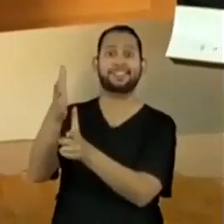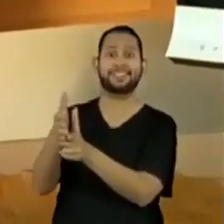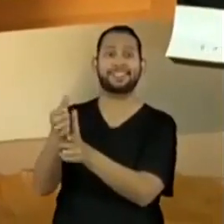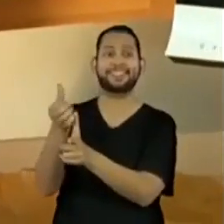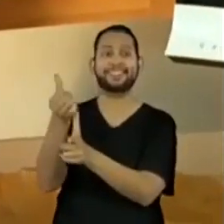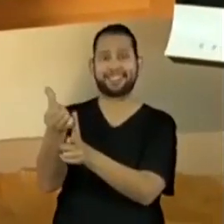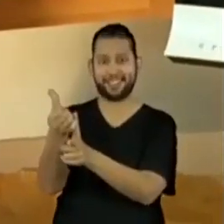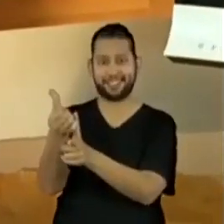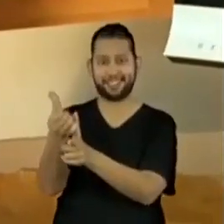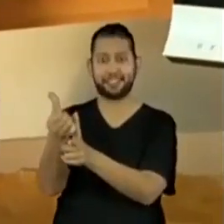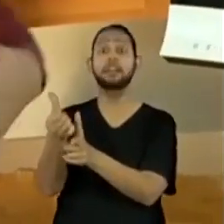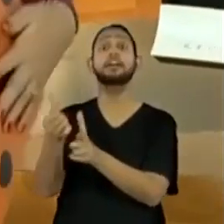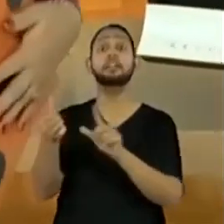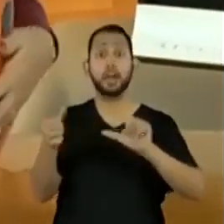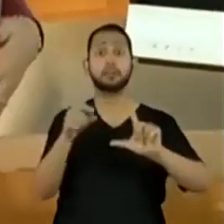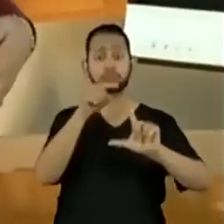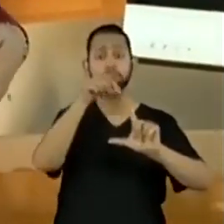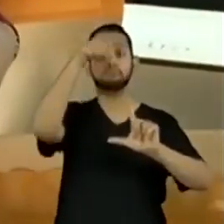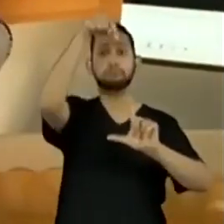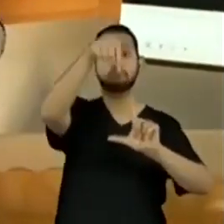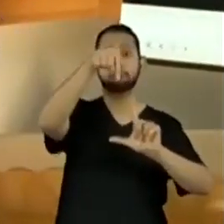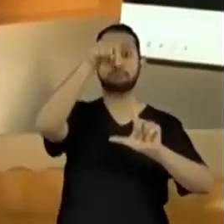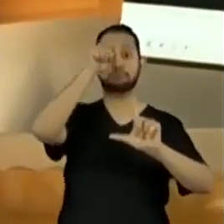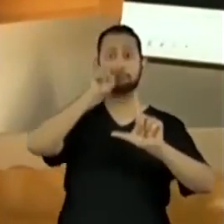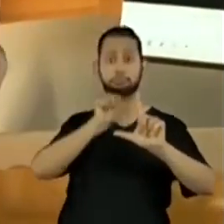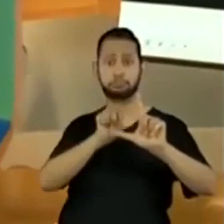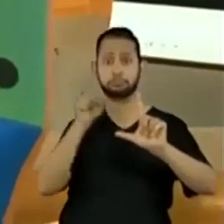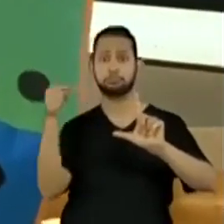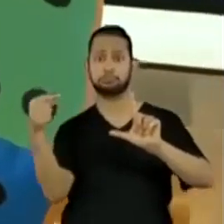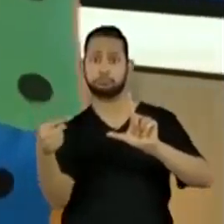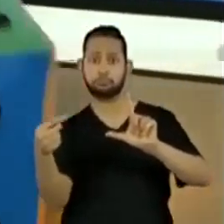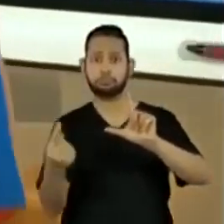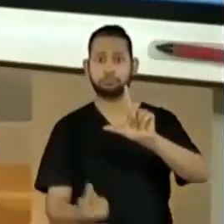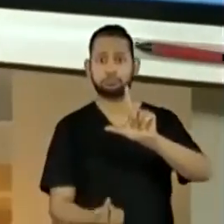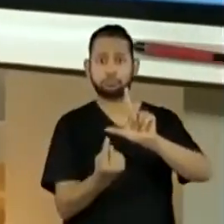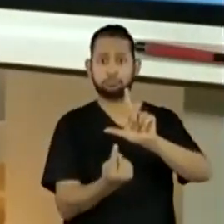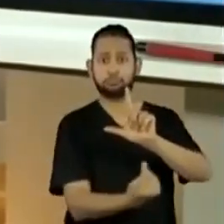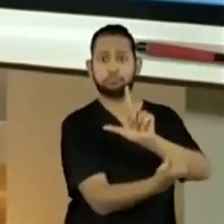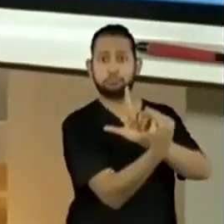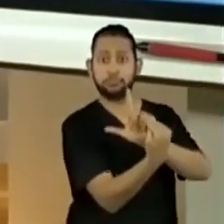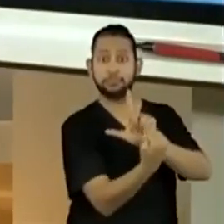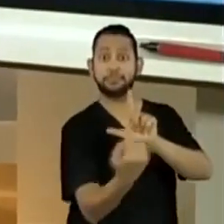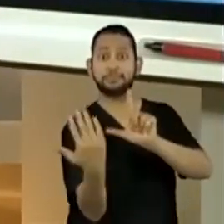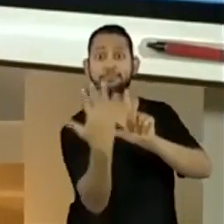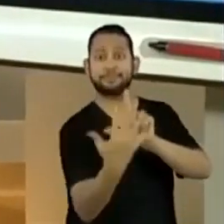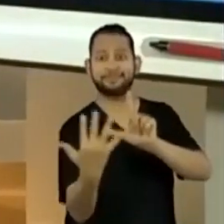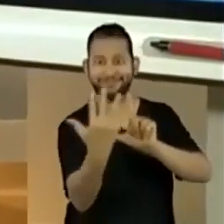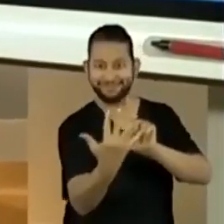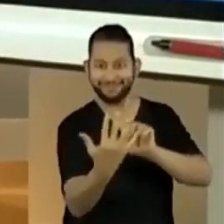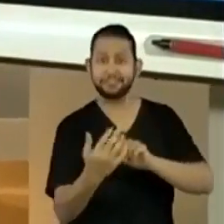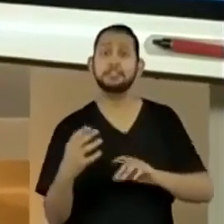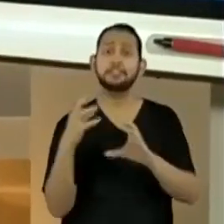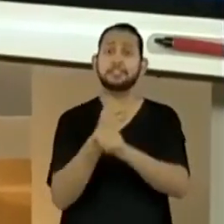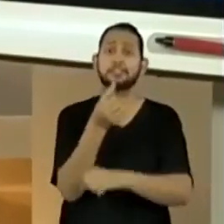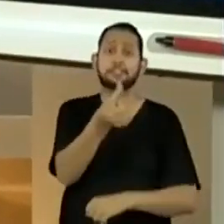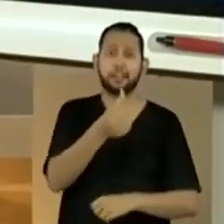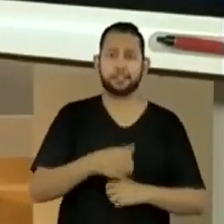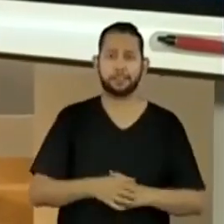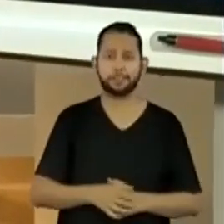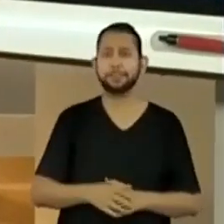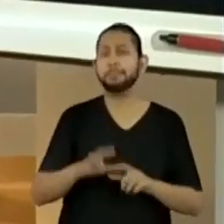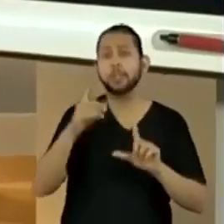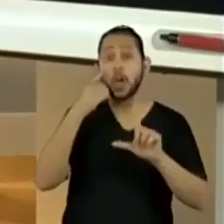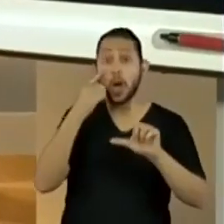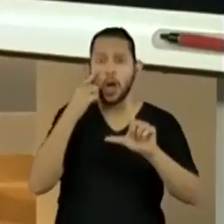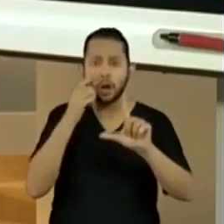ele tem 6 faces. Agora, eu quero saber se você sabe o nome dessa aqui, ó. Nesse cubo, ele tem uma